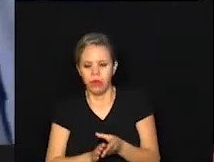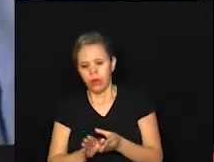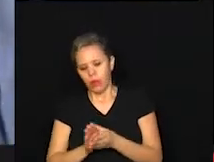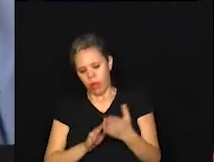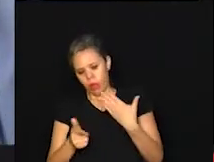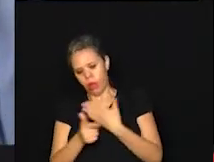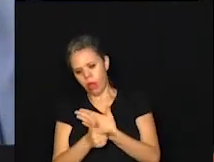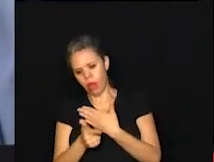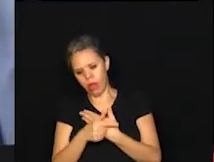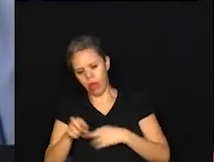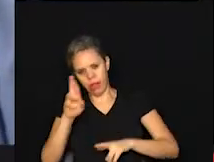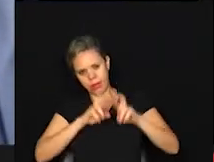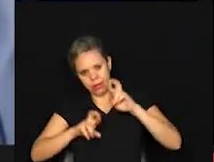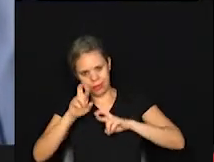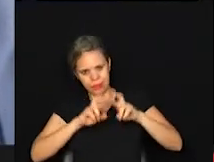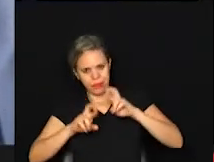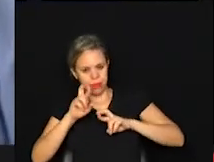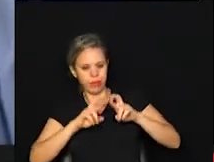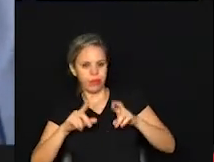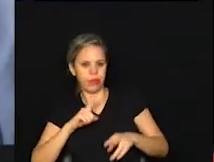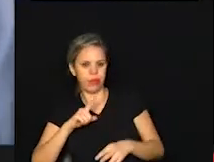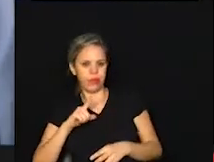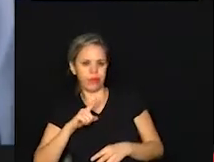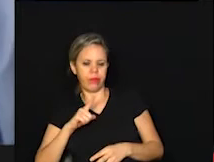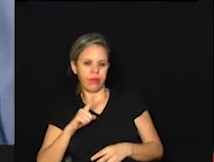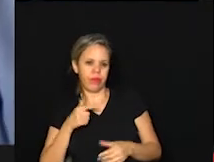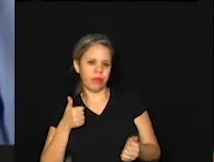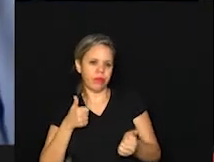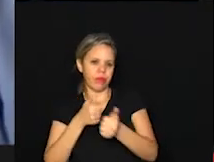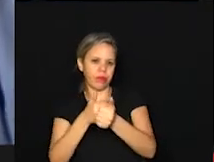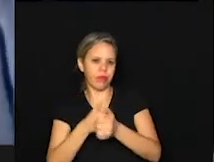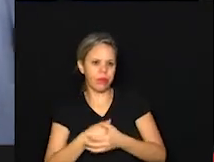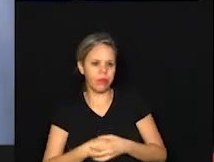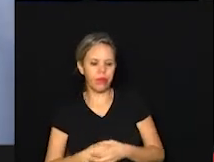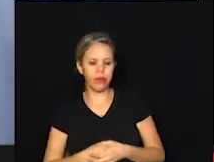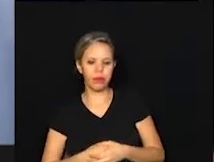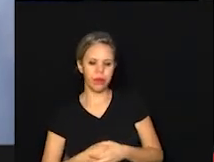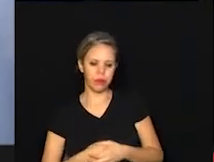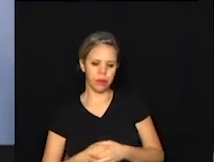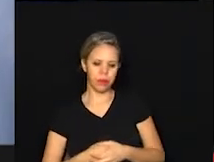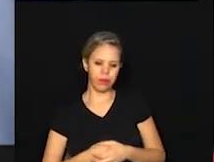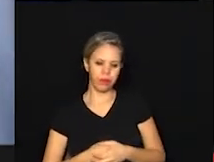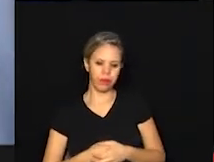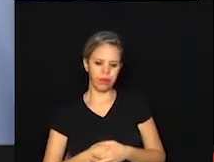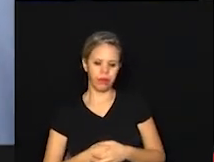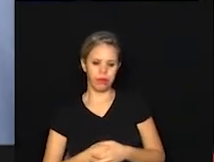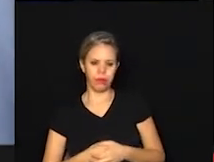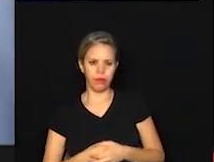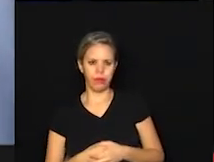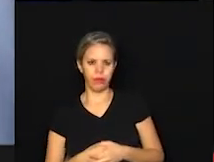papel fiscalizador que ele tem e de acompanhar, né?